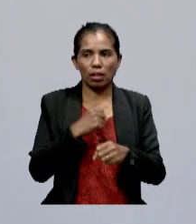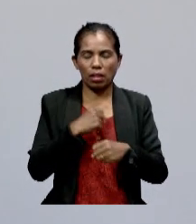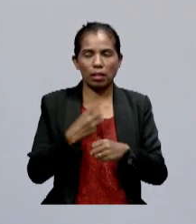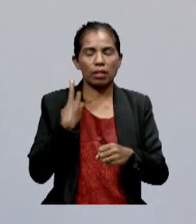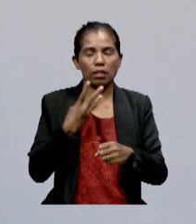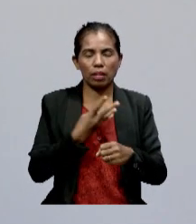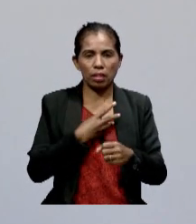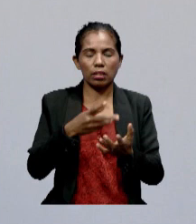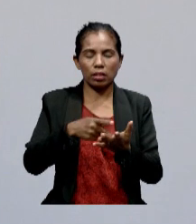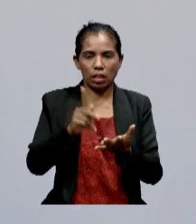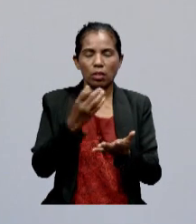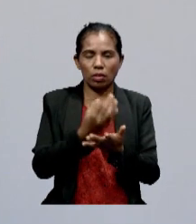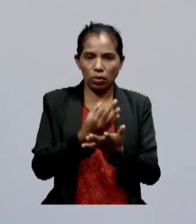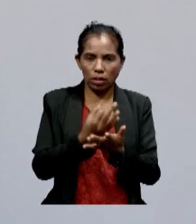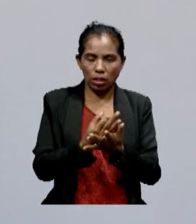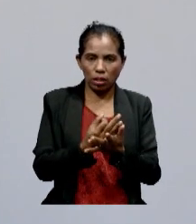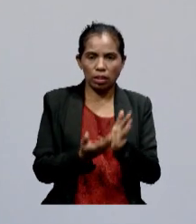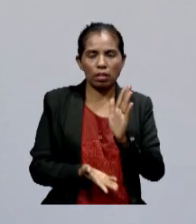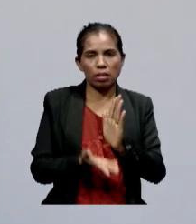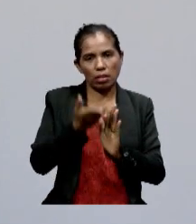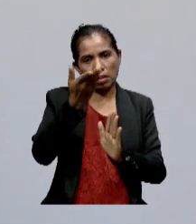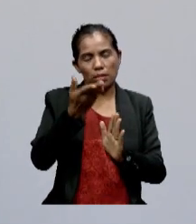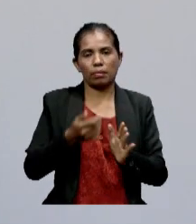kusune aspetep